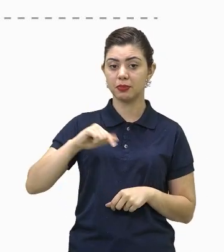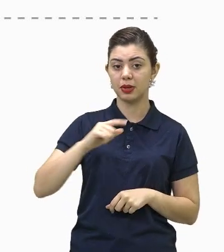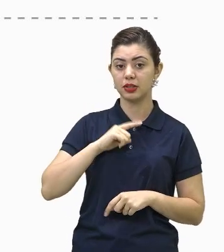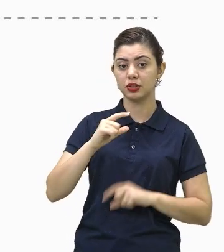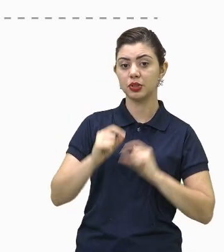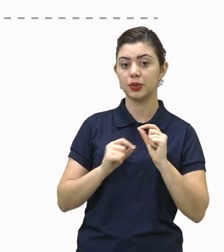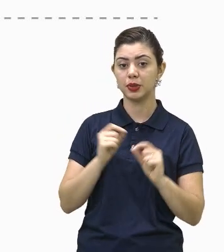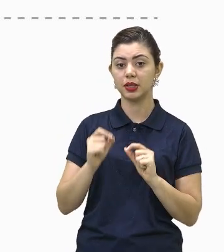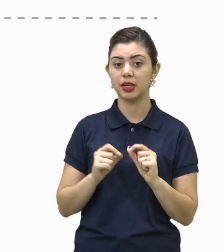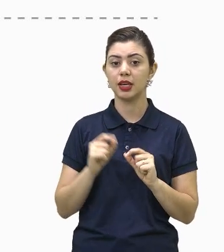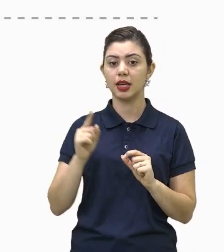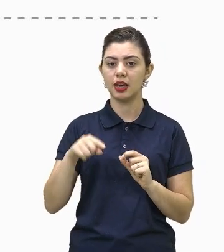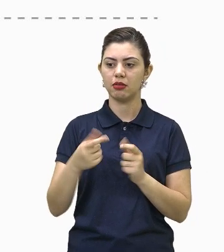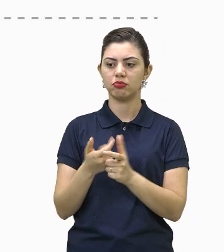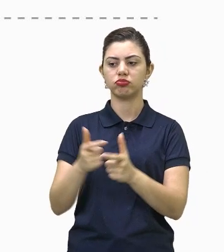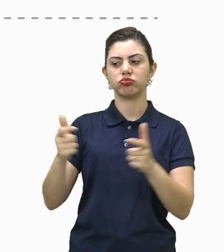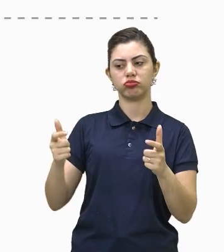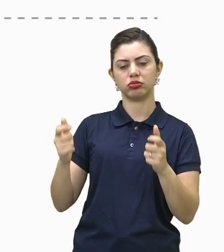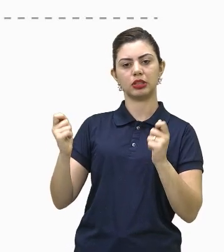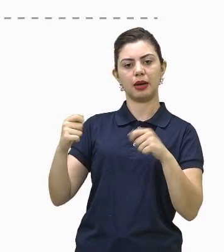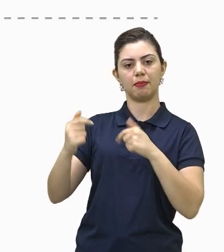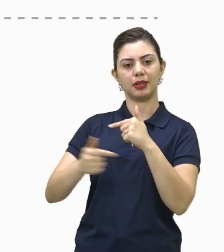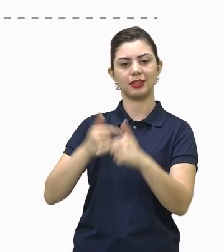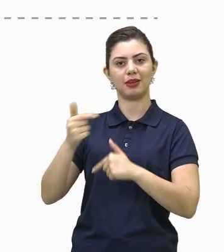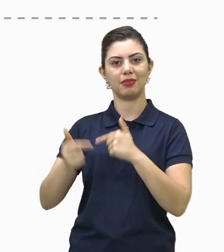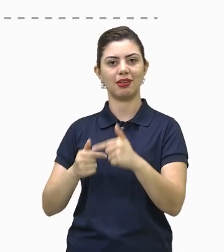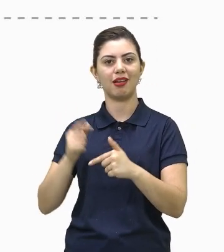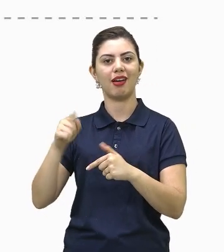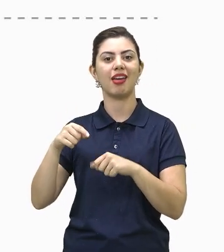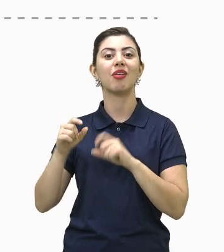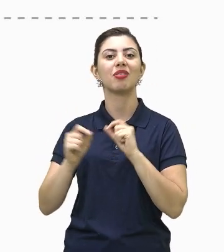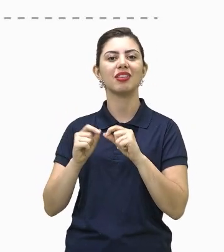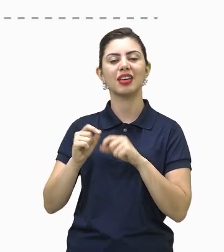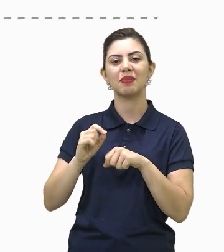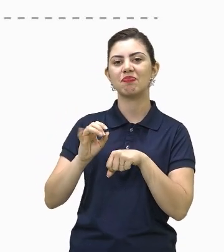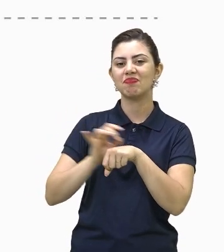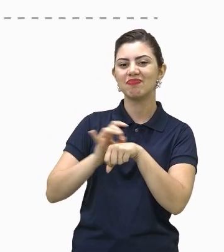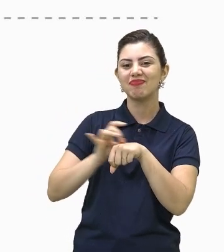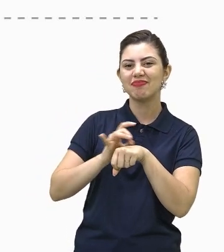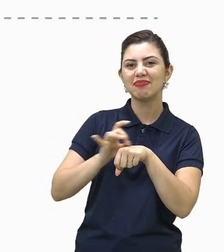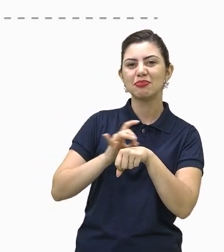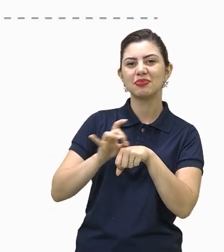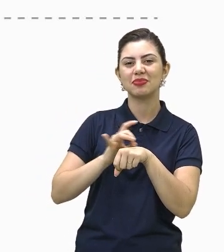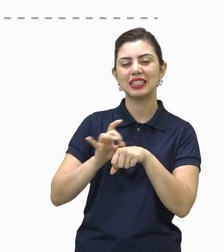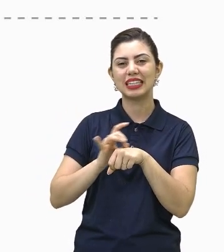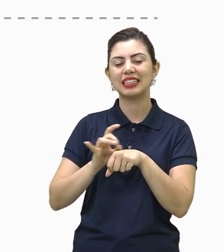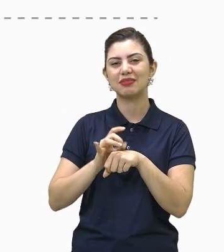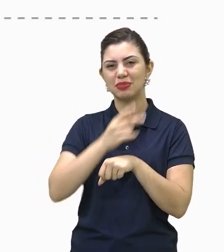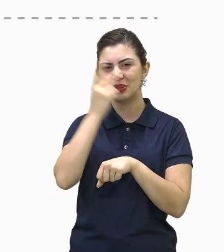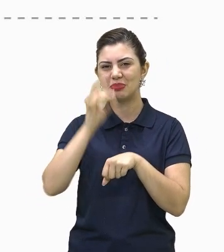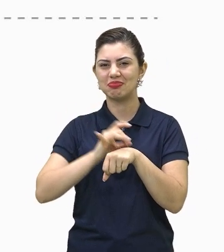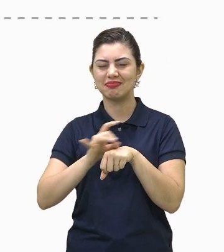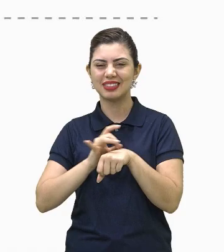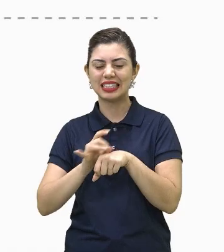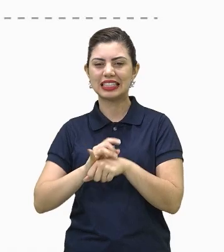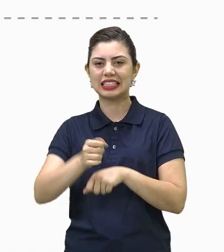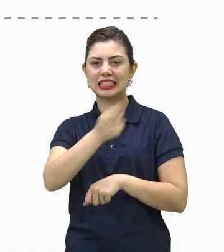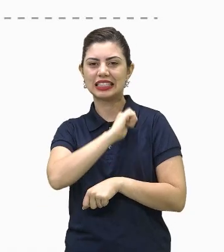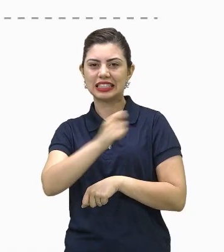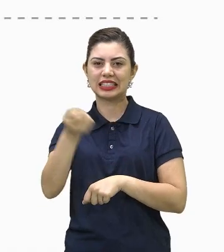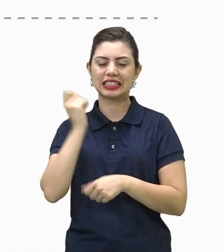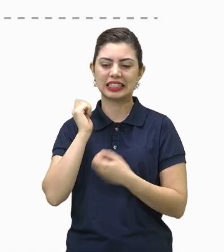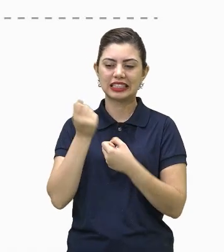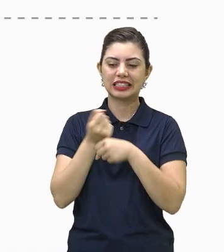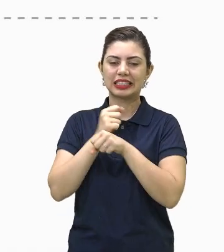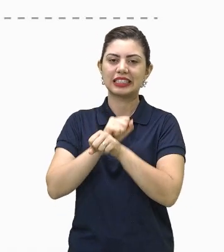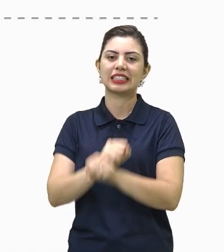de obra considerável, a mão de obra de negros escravizados. E aí vocês têm, então, um mapa